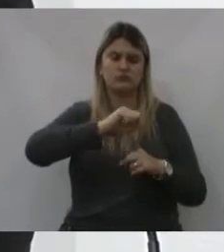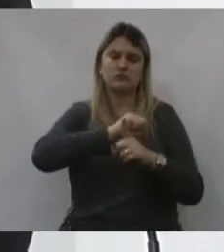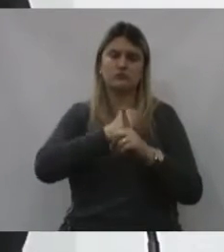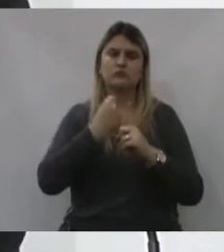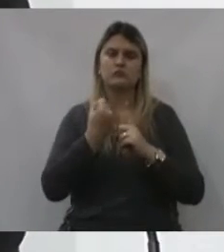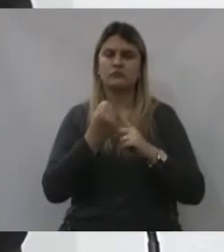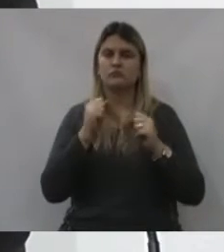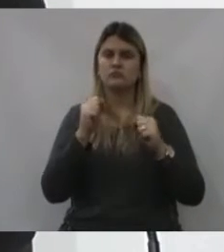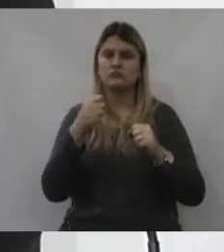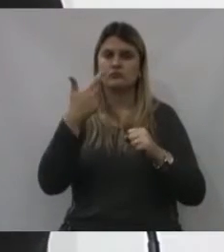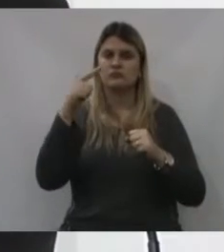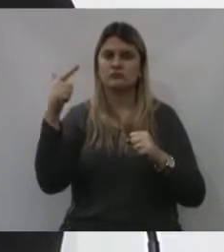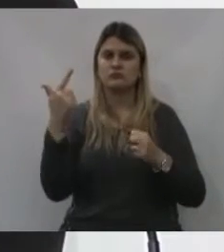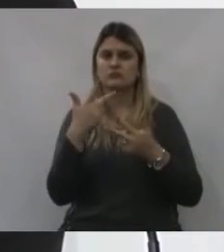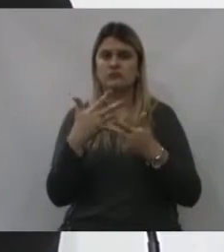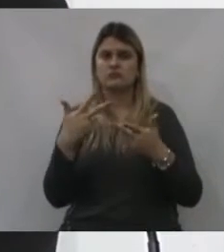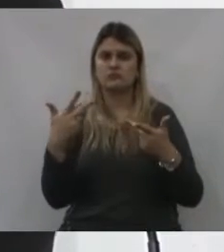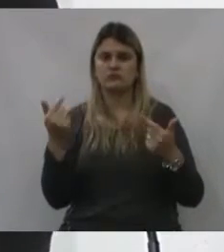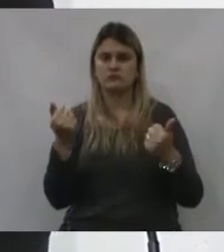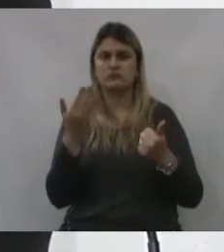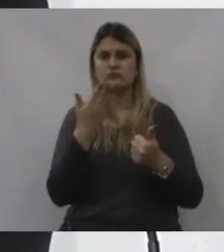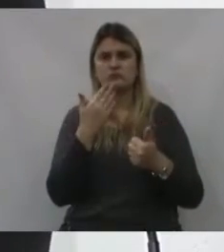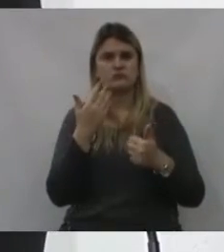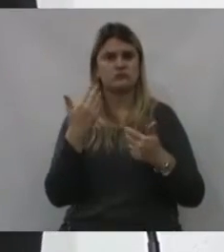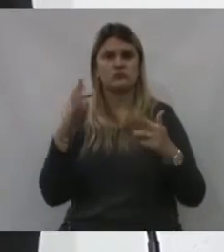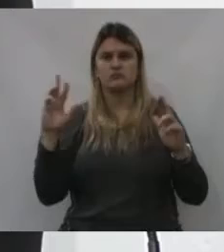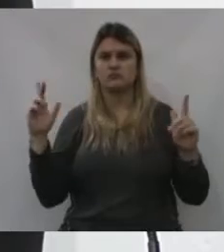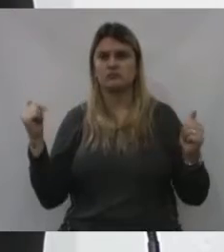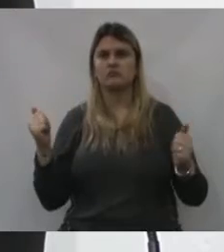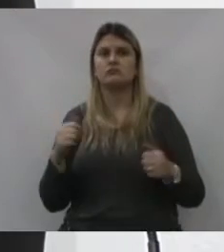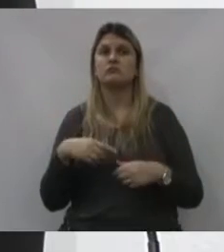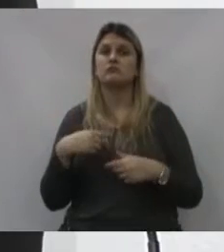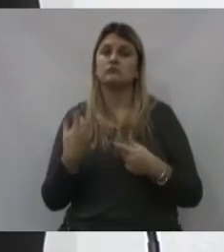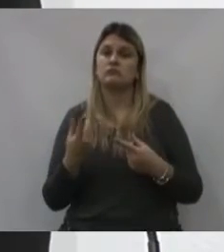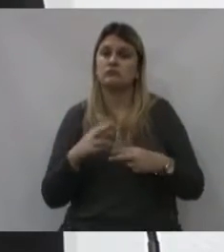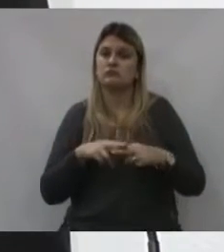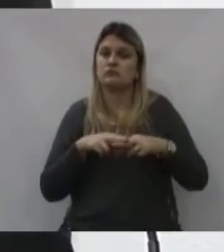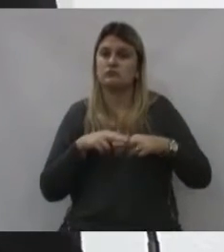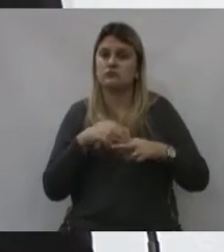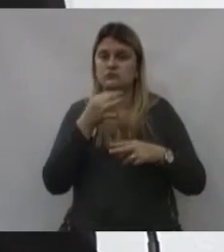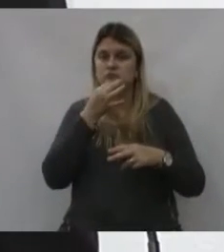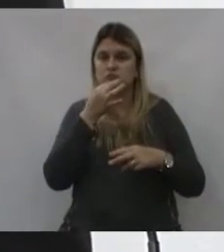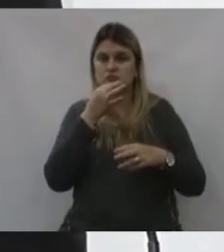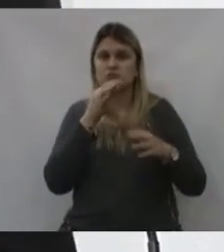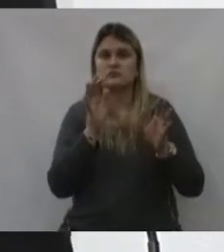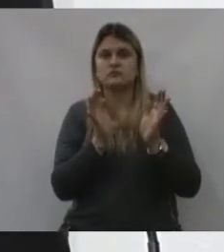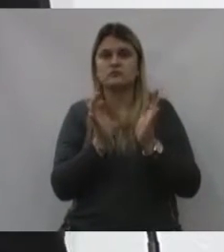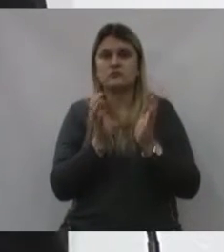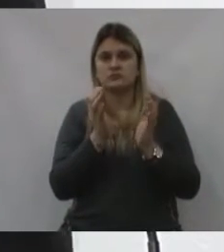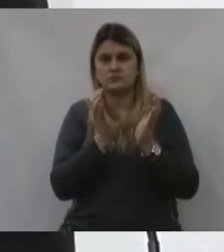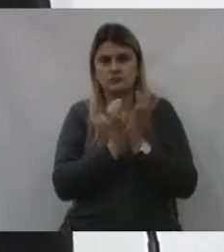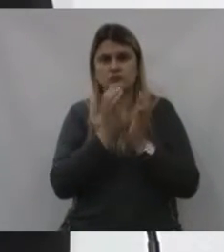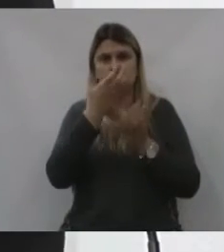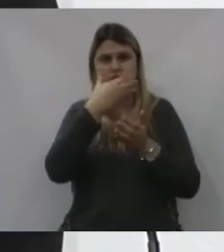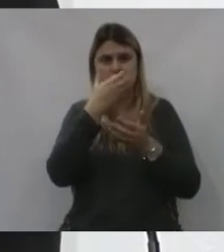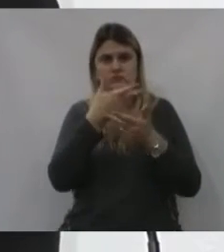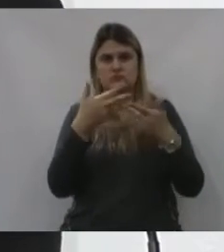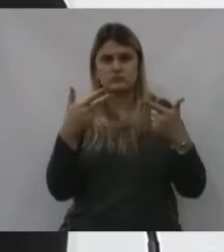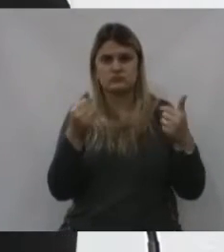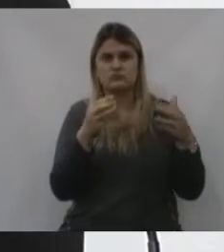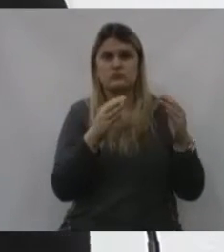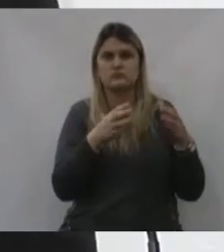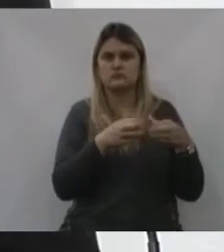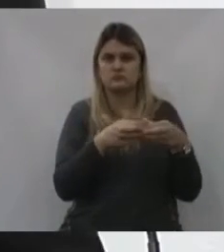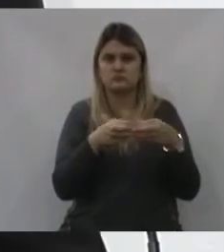vai possibilitando que outras coisas ao entorno vão acontecendo, né? Por isso que o hortigranjeiro, por exemplo, o